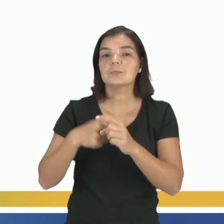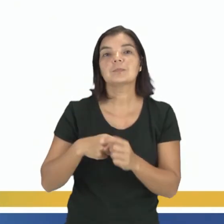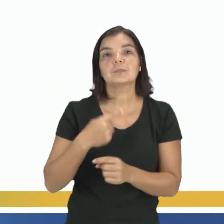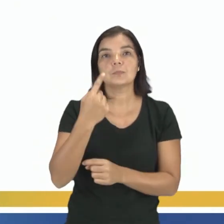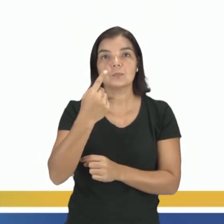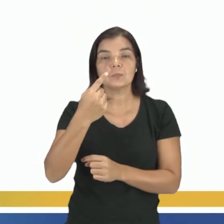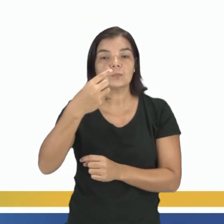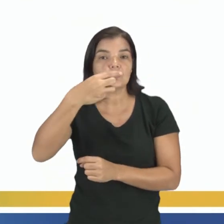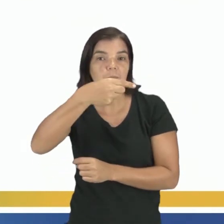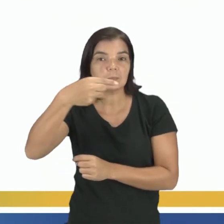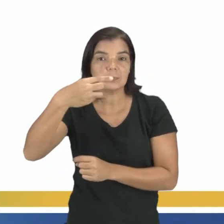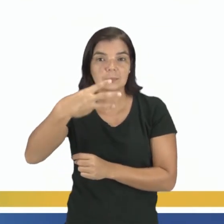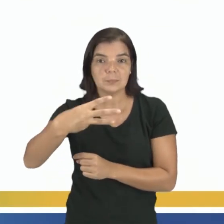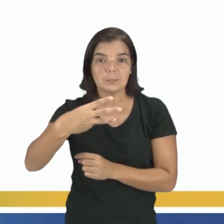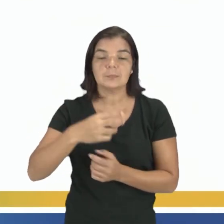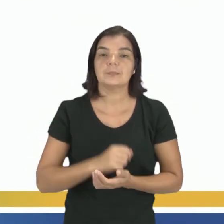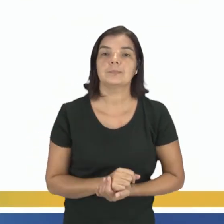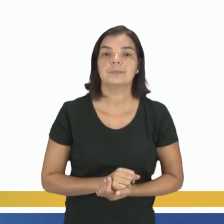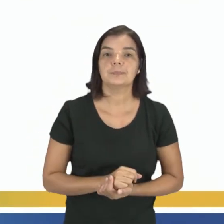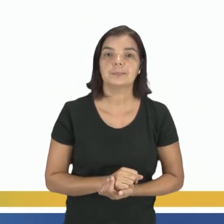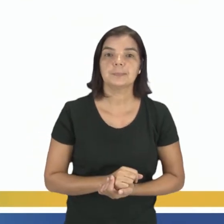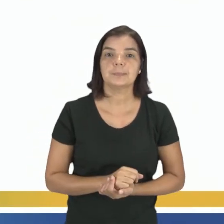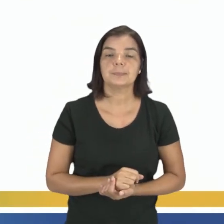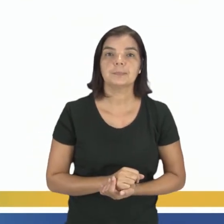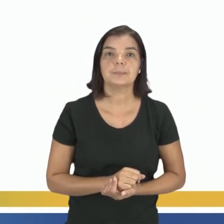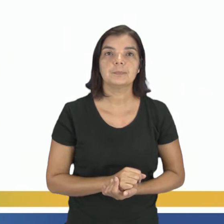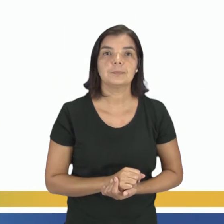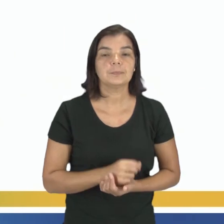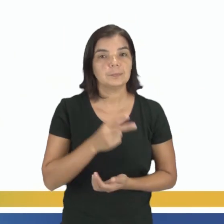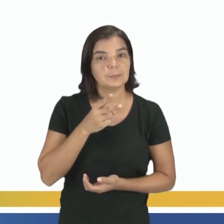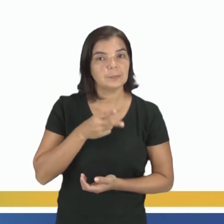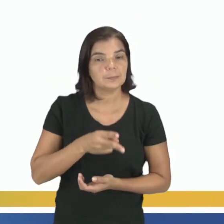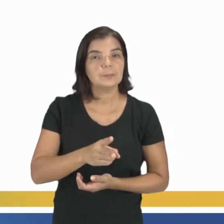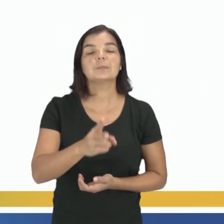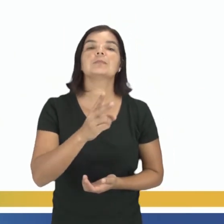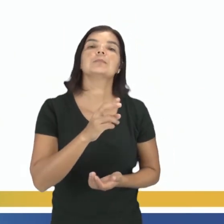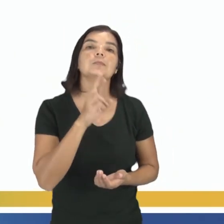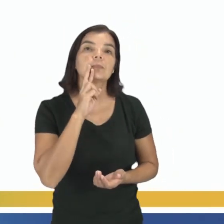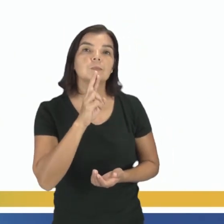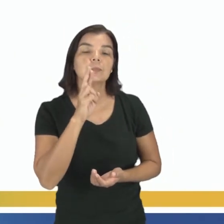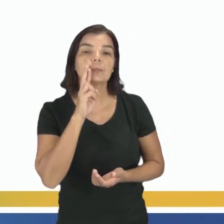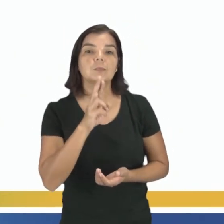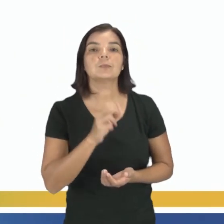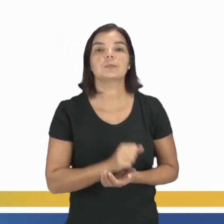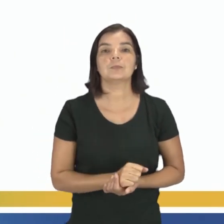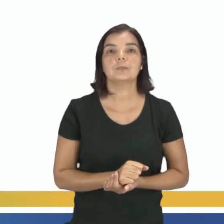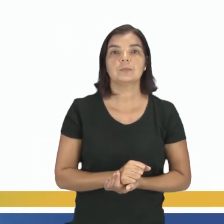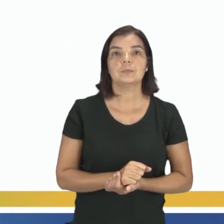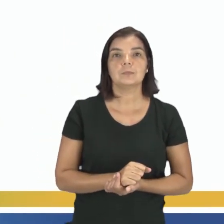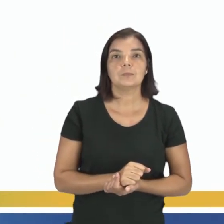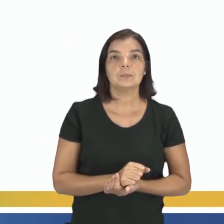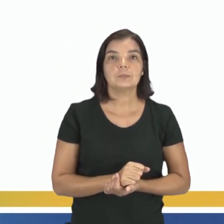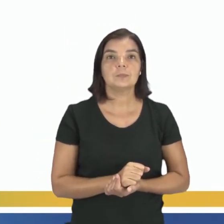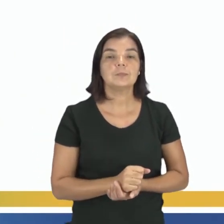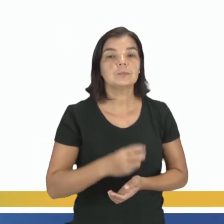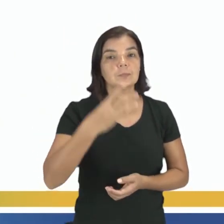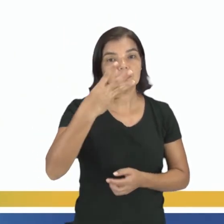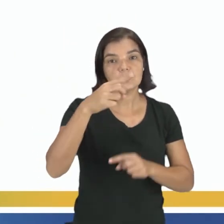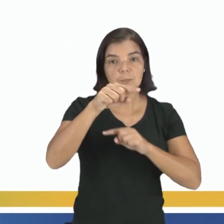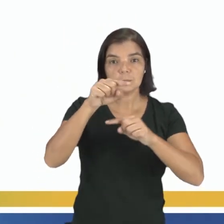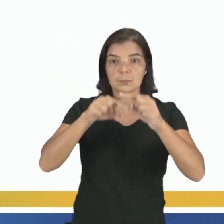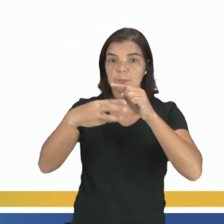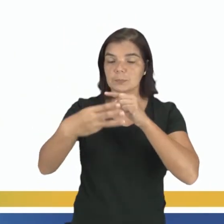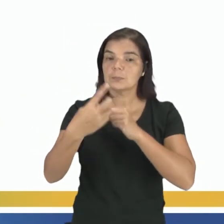igual a 3/3, beleza? Então, vamos lá, continuei operando aí. 3 dividido para 3 é igual a